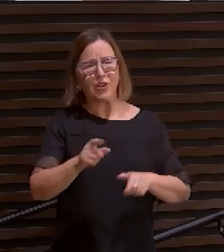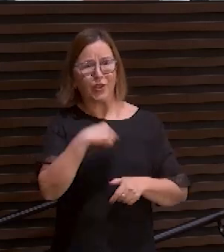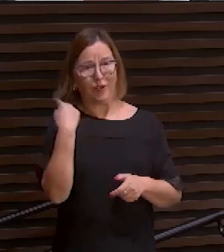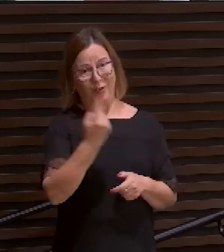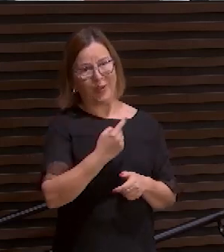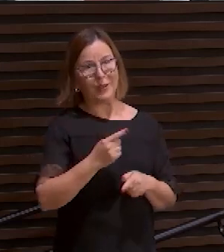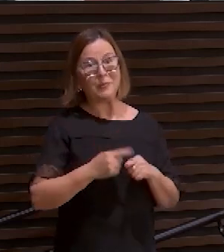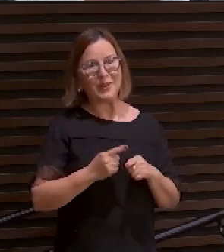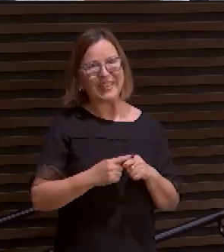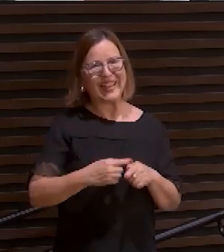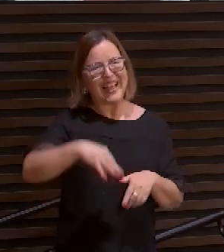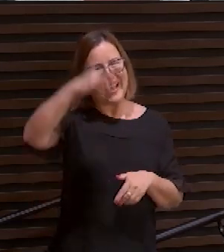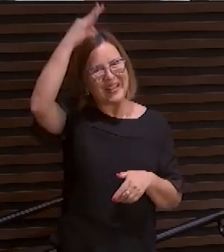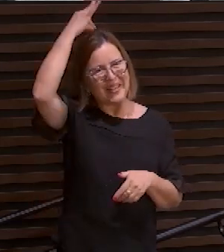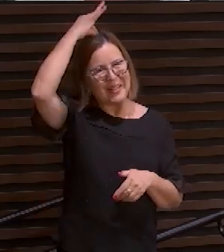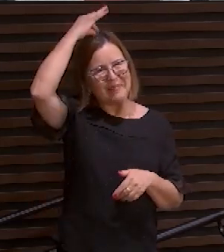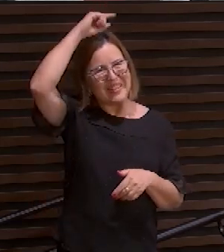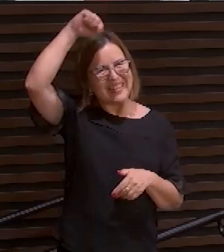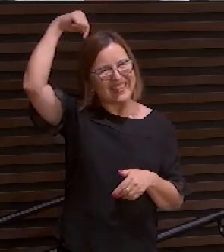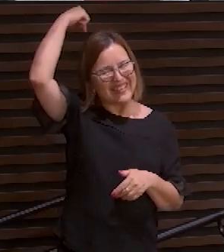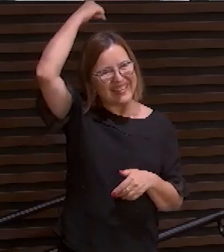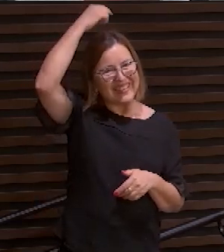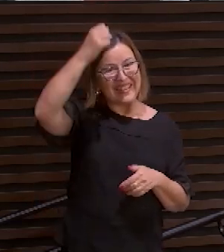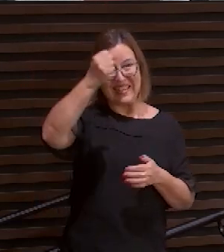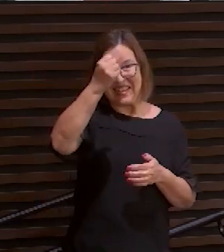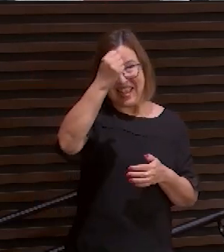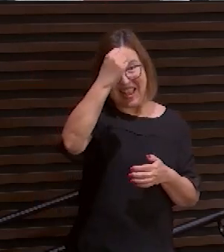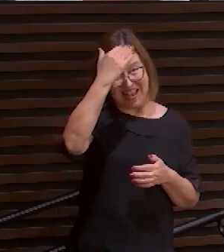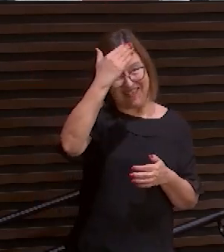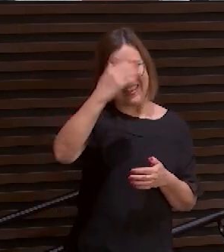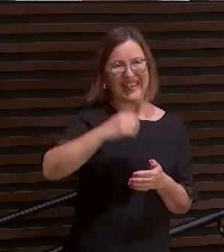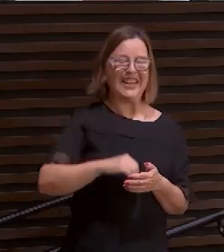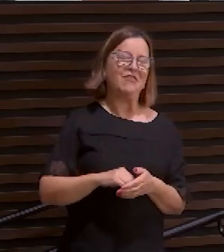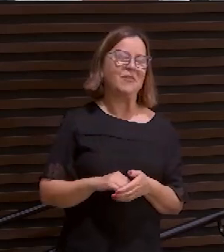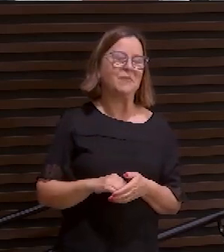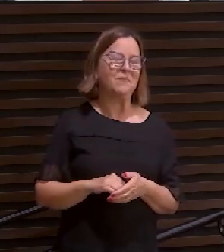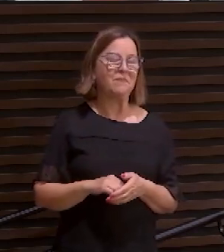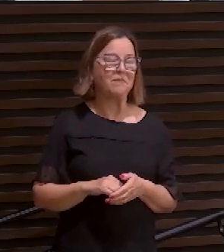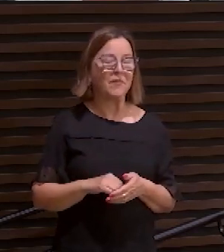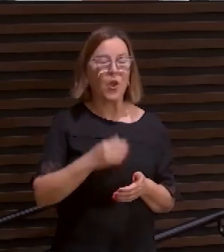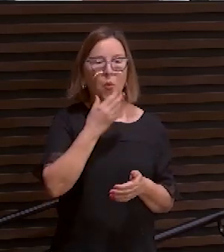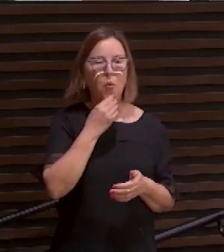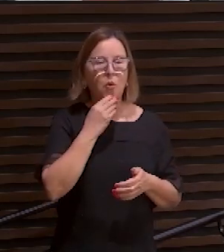Porque é o Espírito Santo quem mostra. Sinésio Pereira,